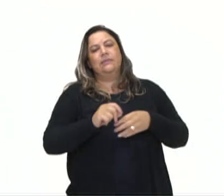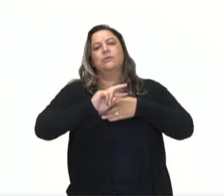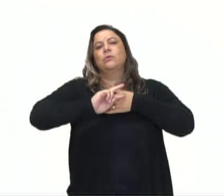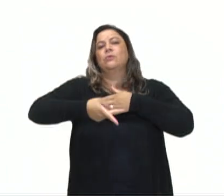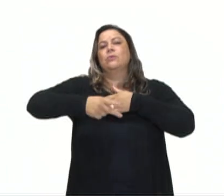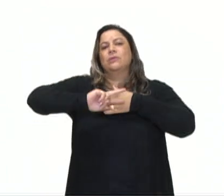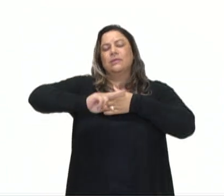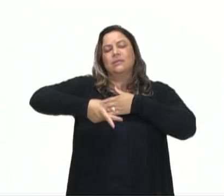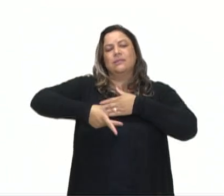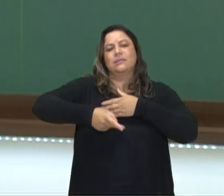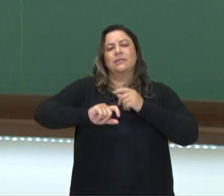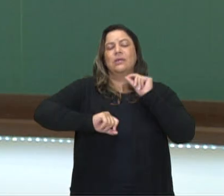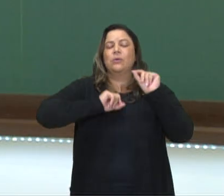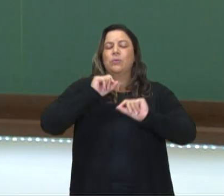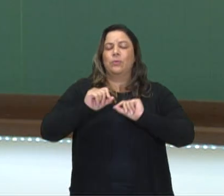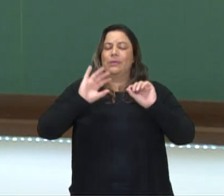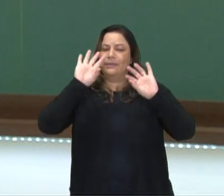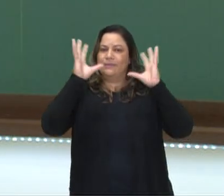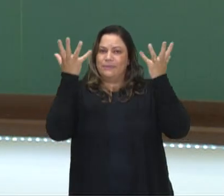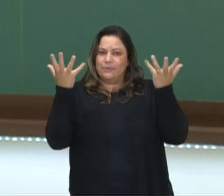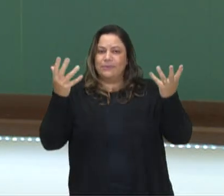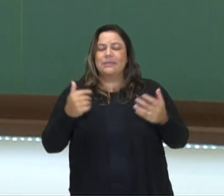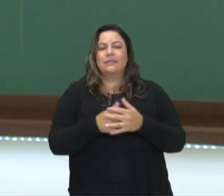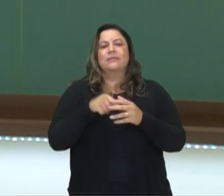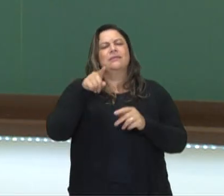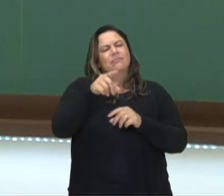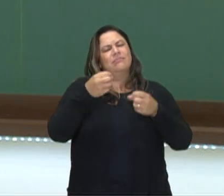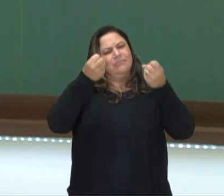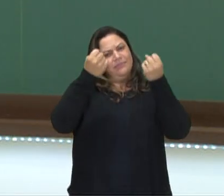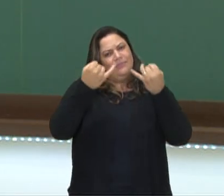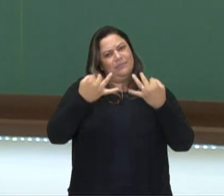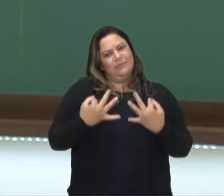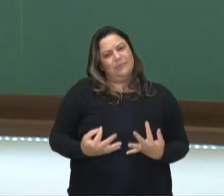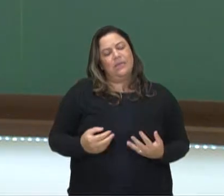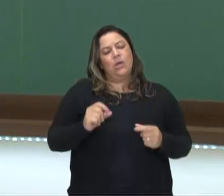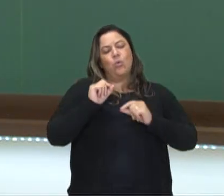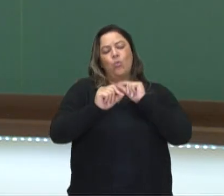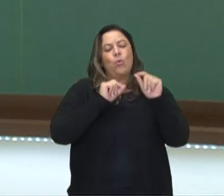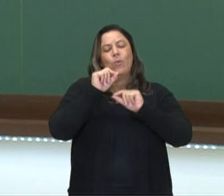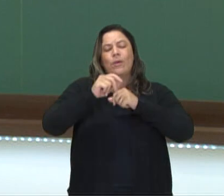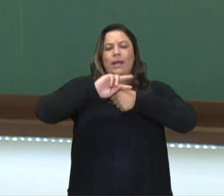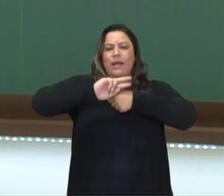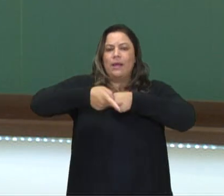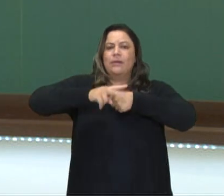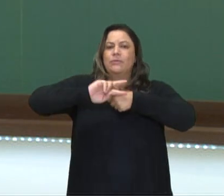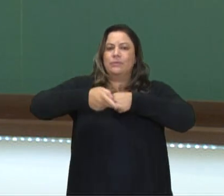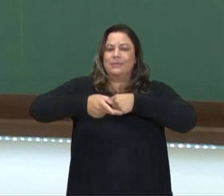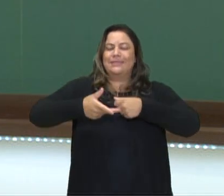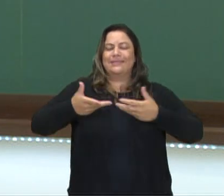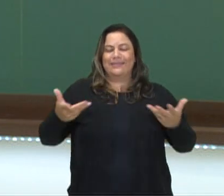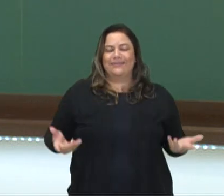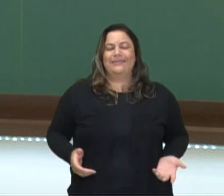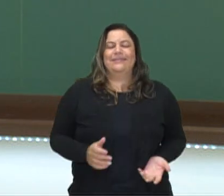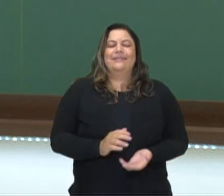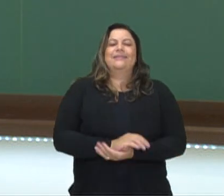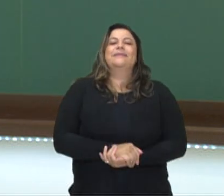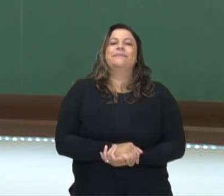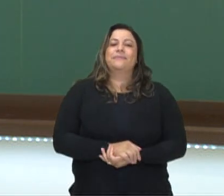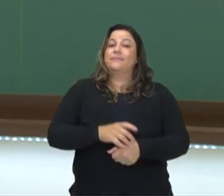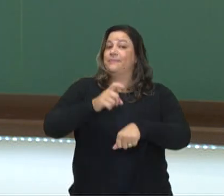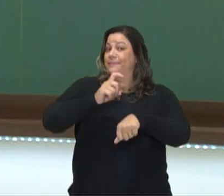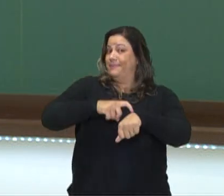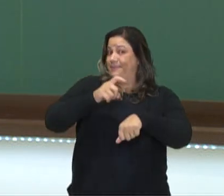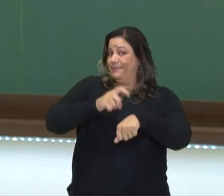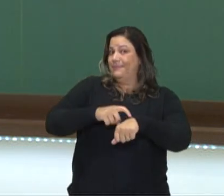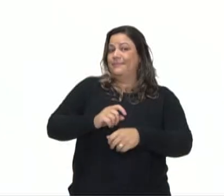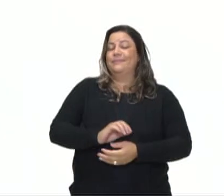consequências destes fenômenos. Quero que você comente um pouquinho quais as consequências do El Niño e quais as consequências do Laninha. O tempo está na